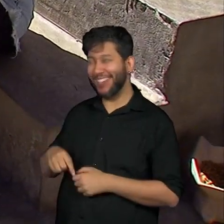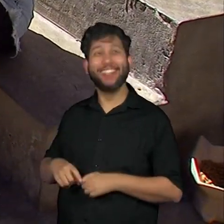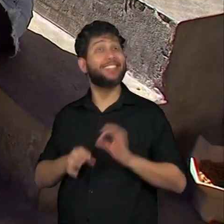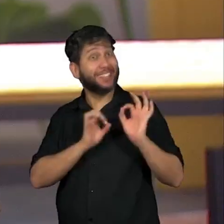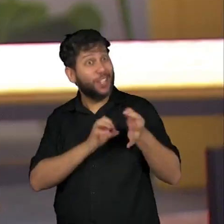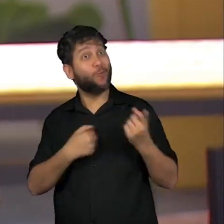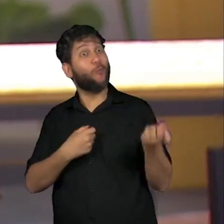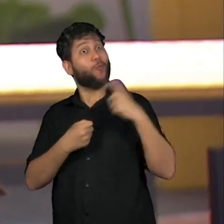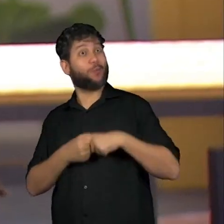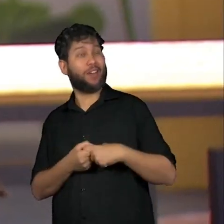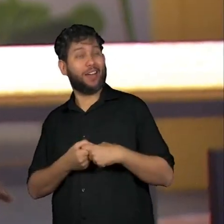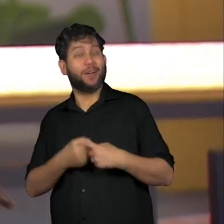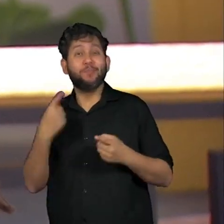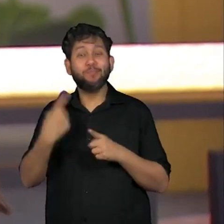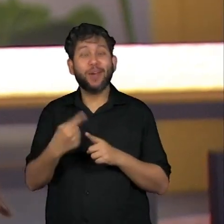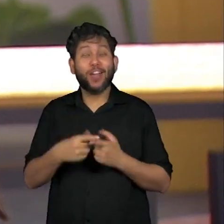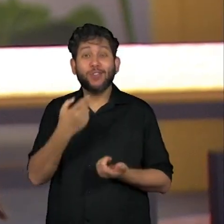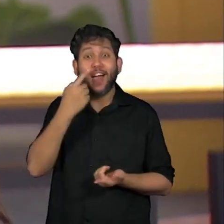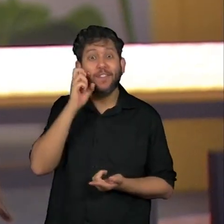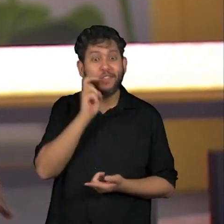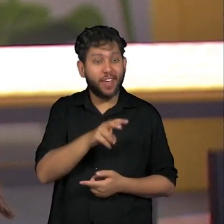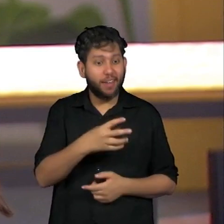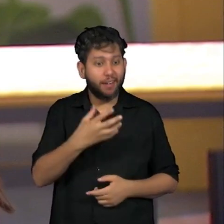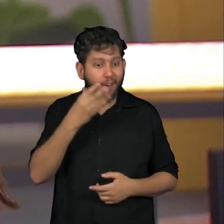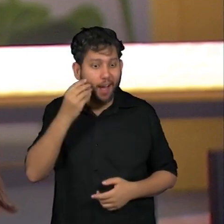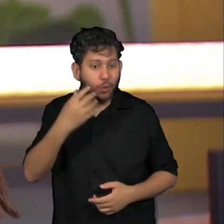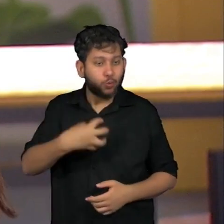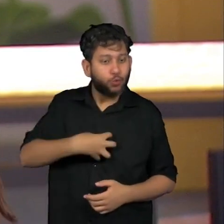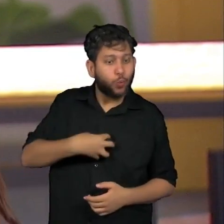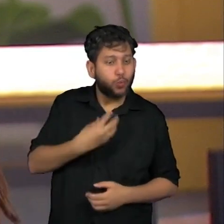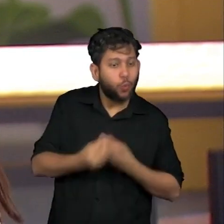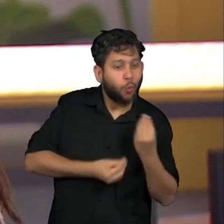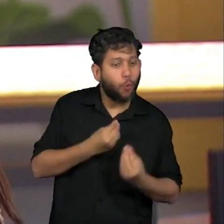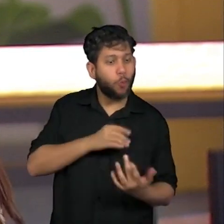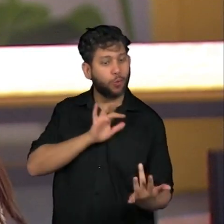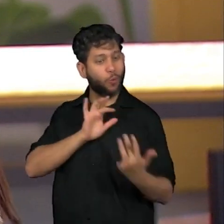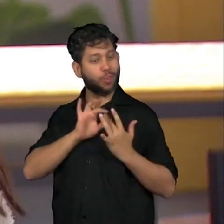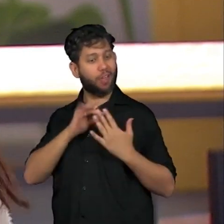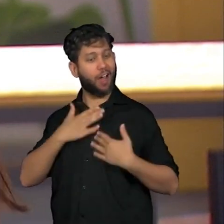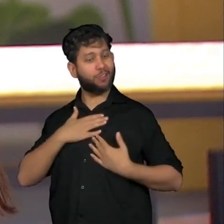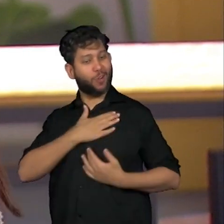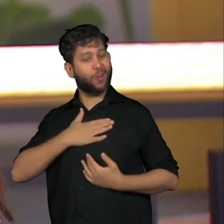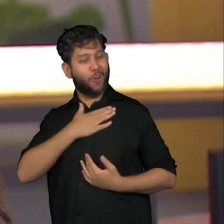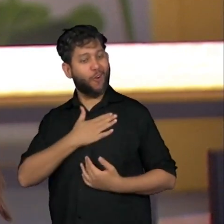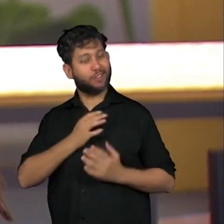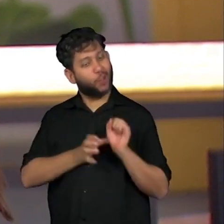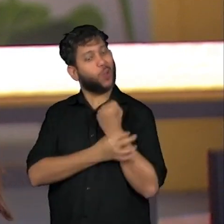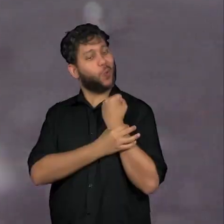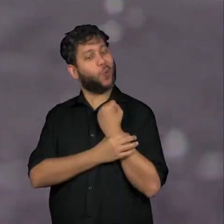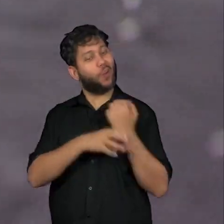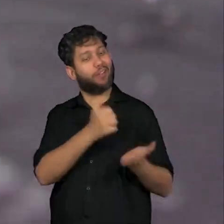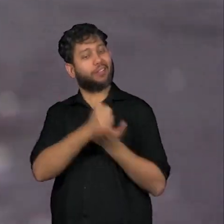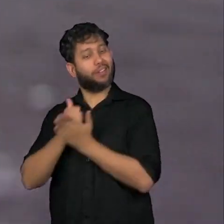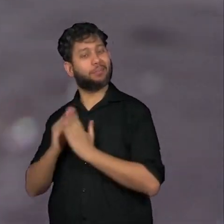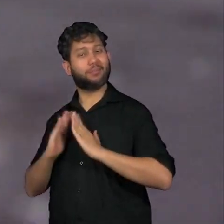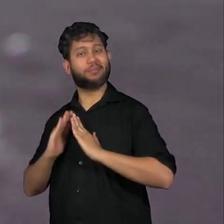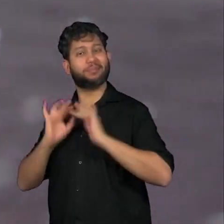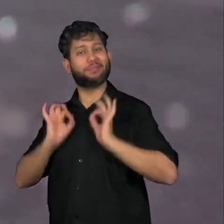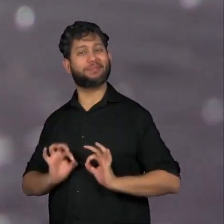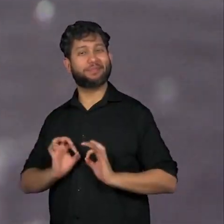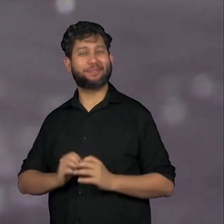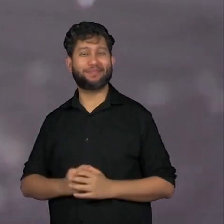certeza, com certeza. É bom porque a gente já consegue ver o temperamento deles, a conexão, né? Para ter mais segurança para levar para casa.